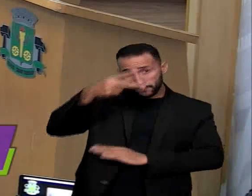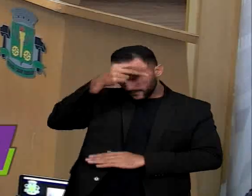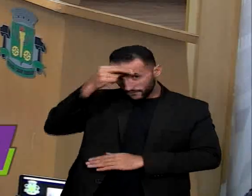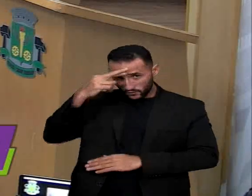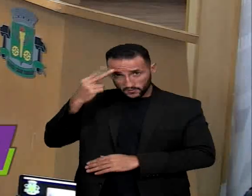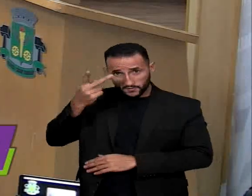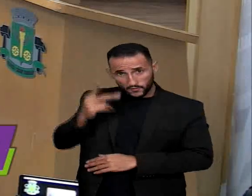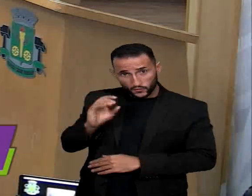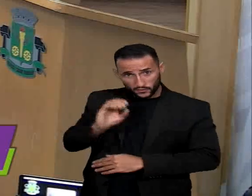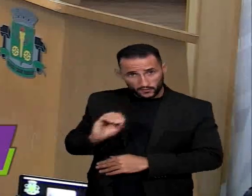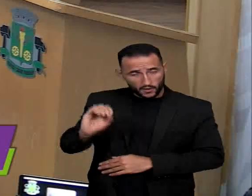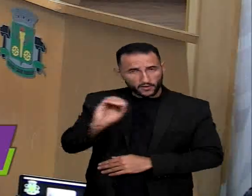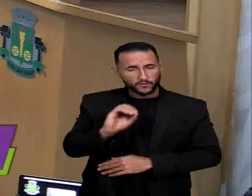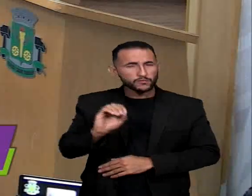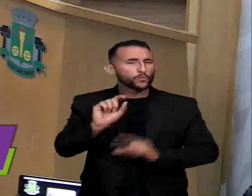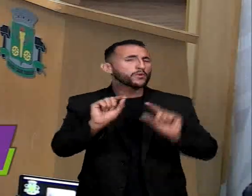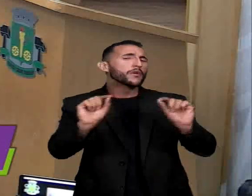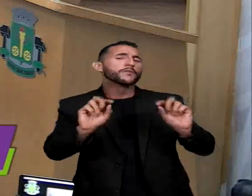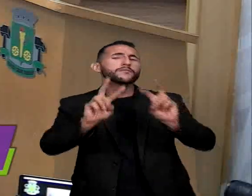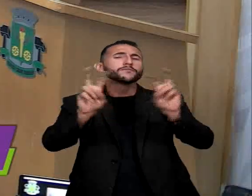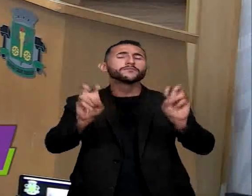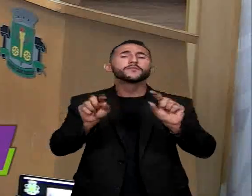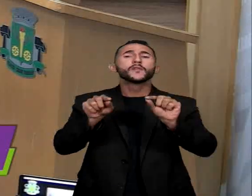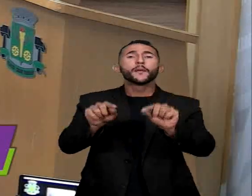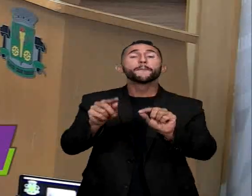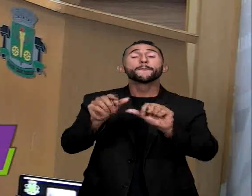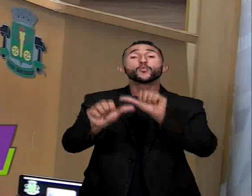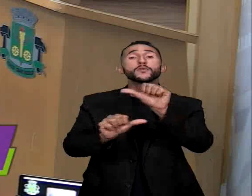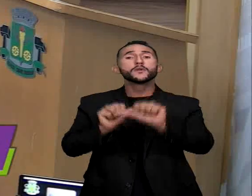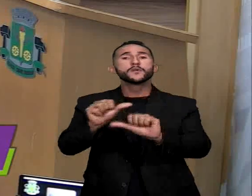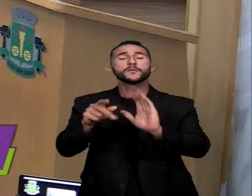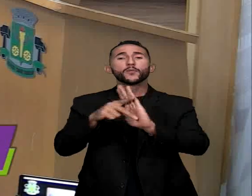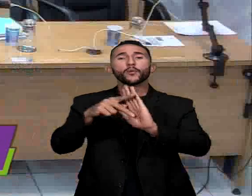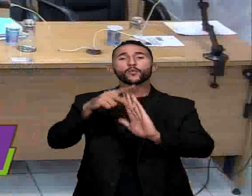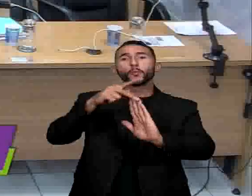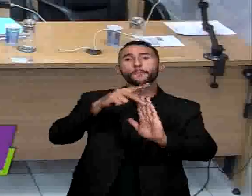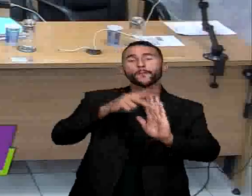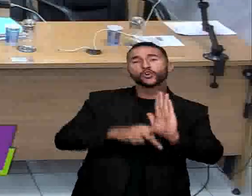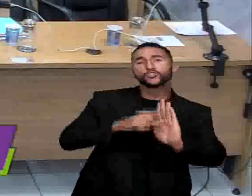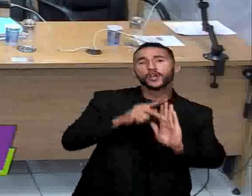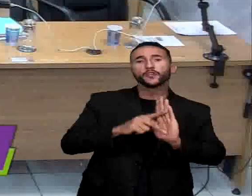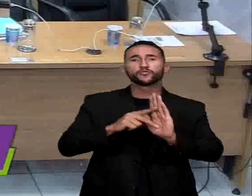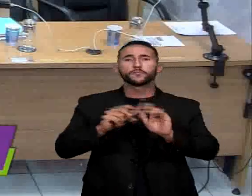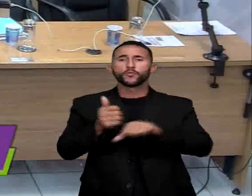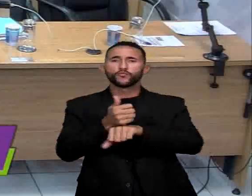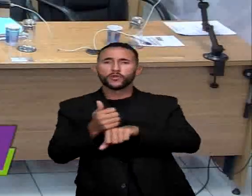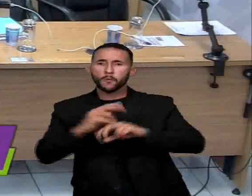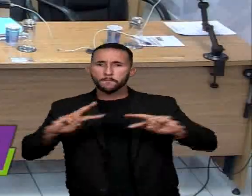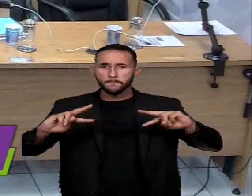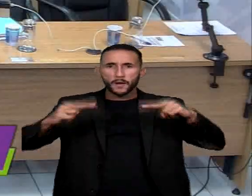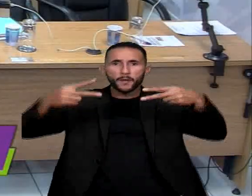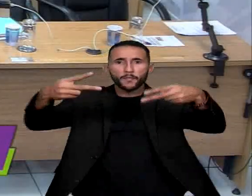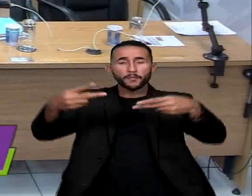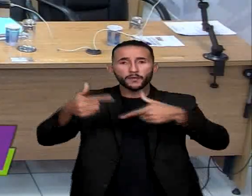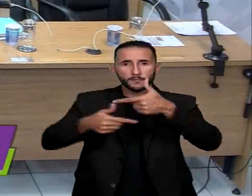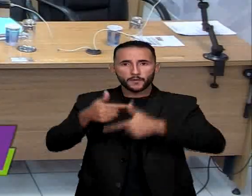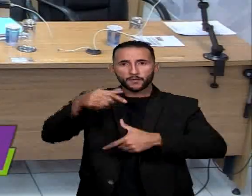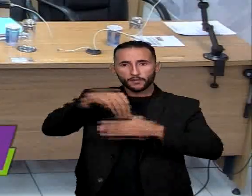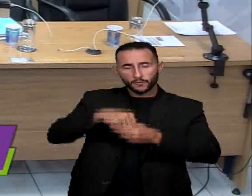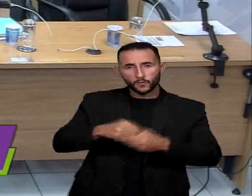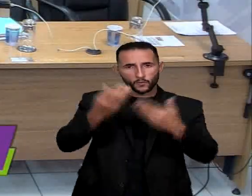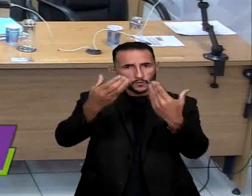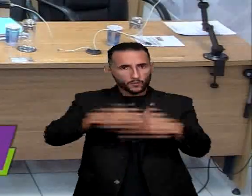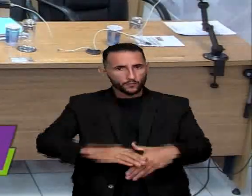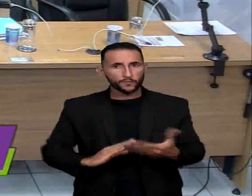do município de Osasco que dispõe sobre a reestruturação do plano de cargos e carreiras dos Servidores efetivos dos cargos de